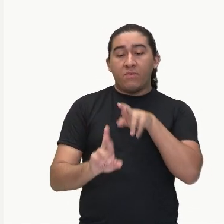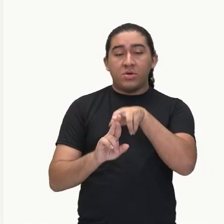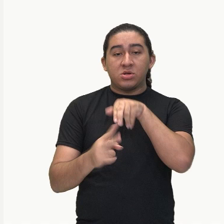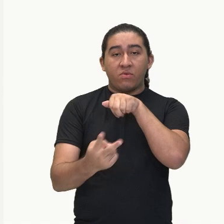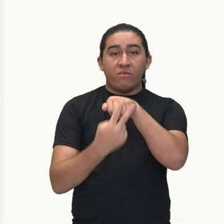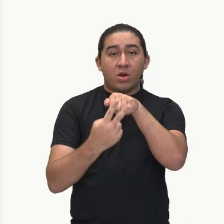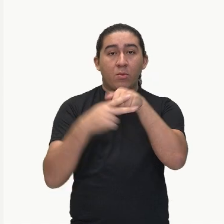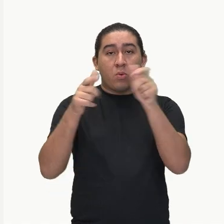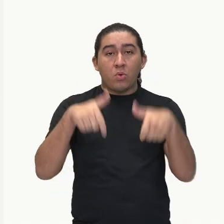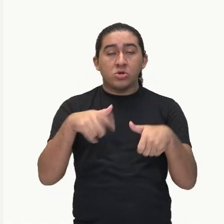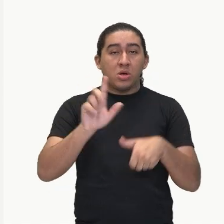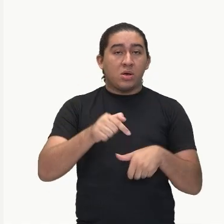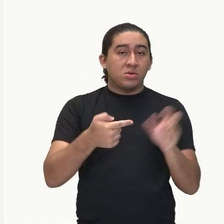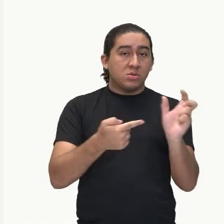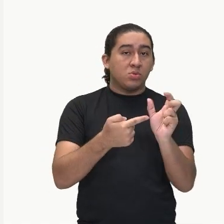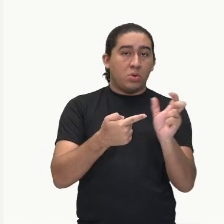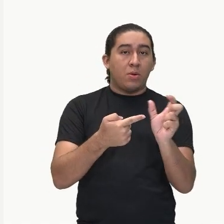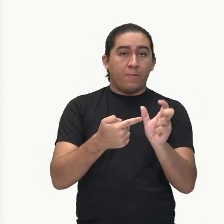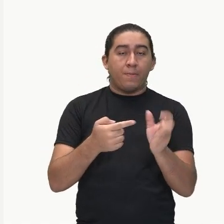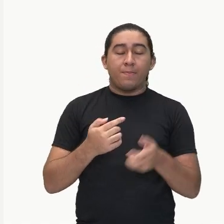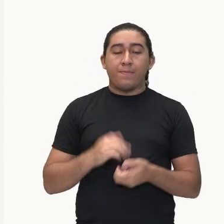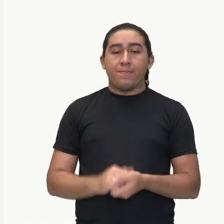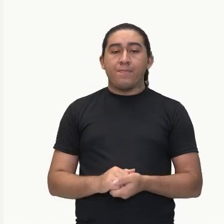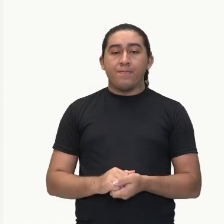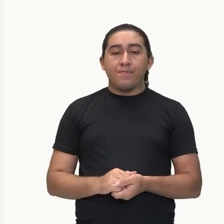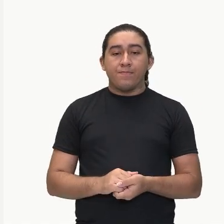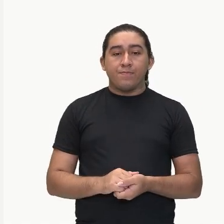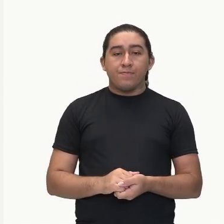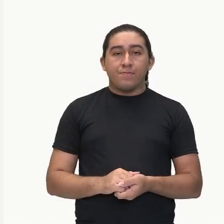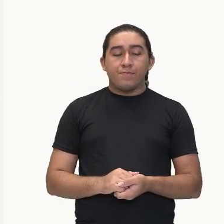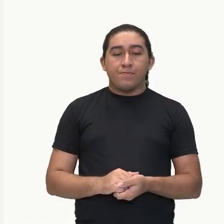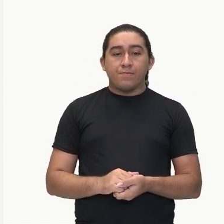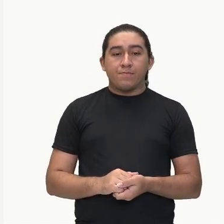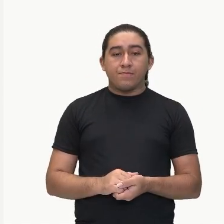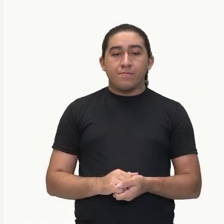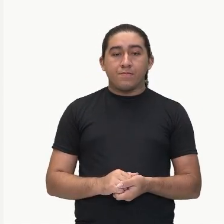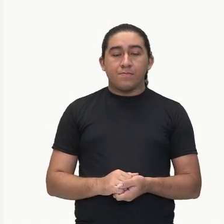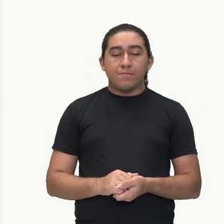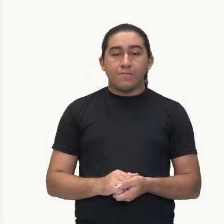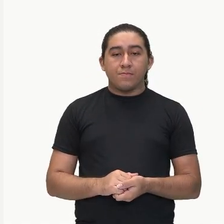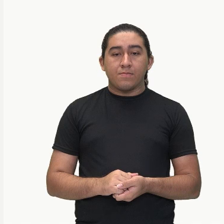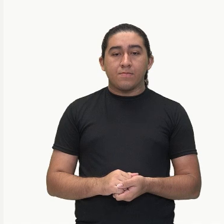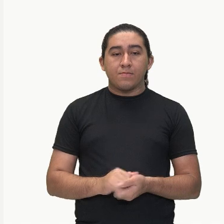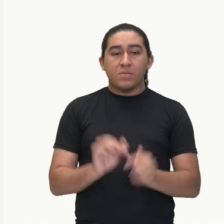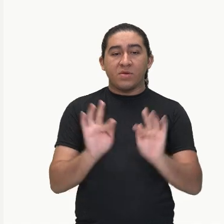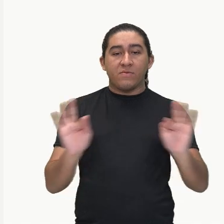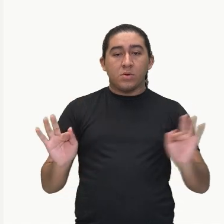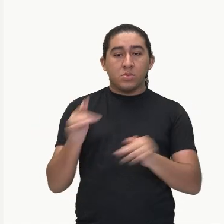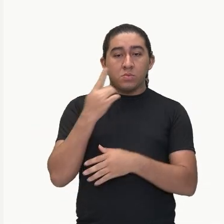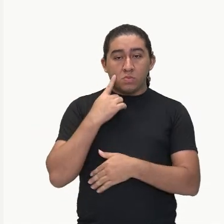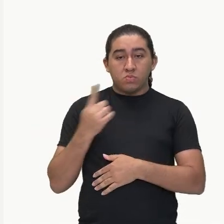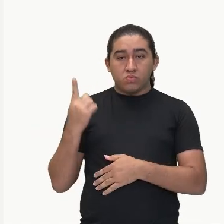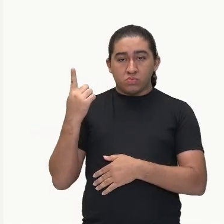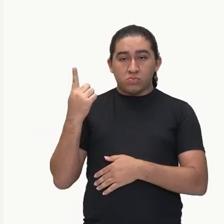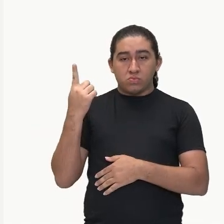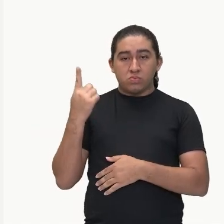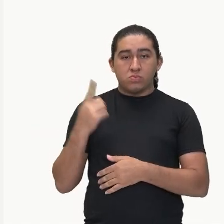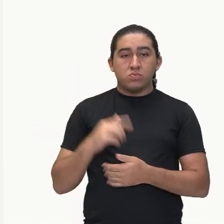na concordância no singular. 2 quilos de laranja é pouco para fazer o suco.